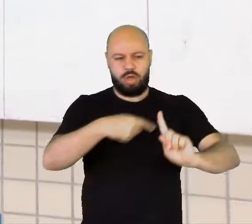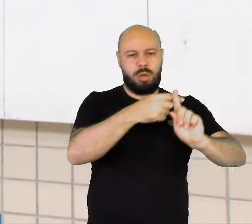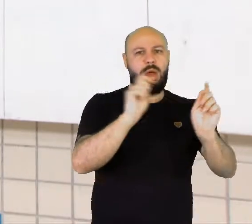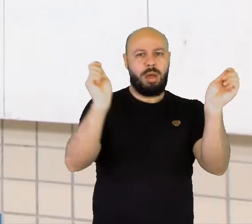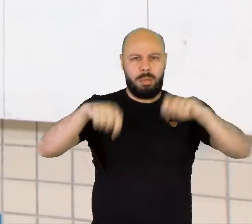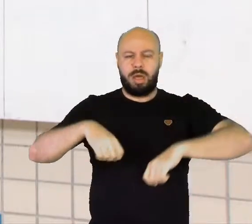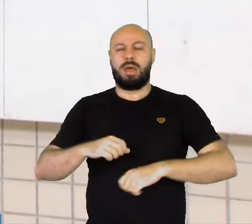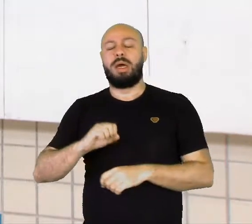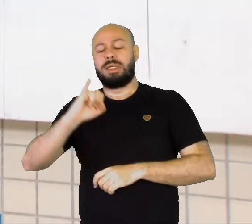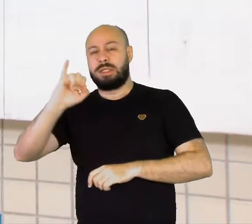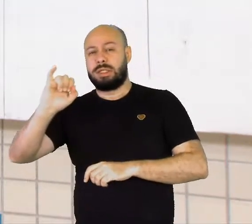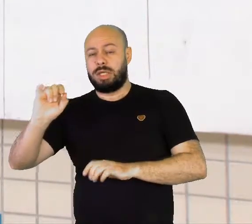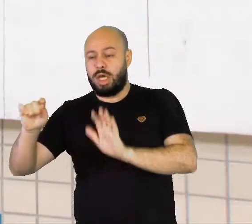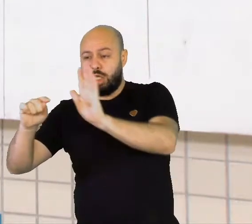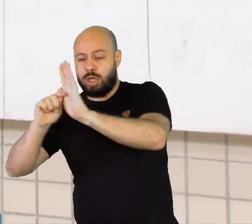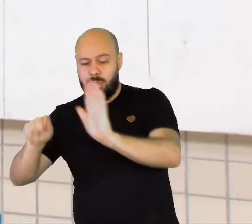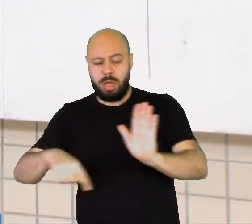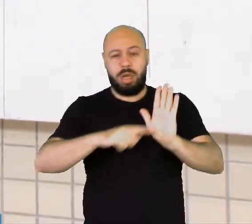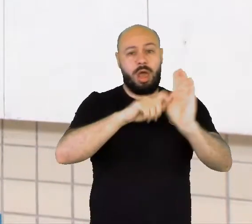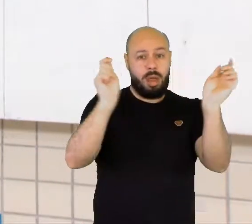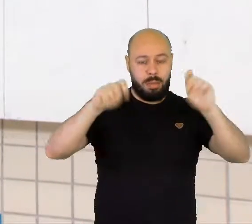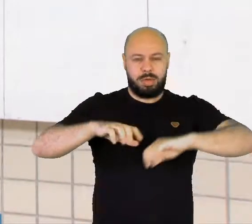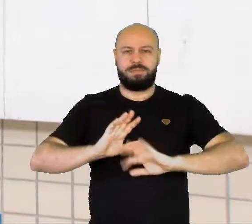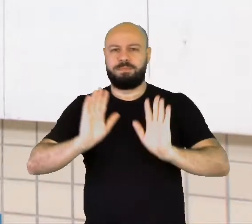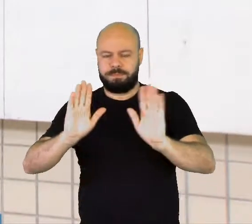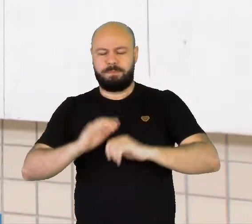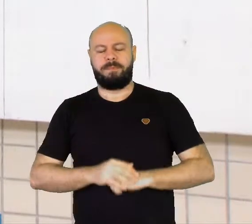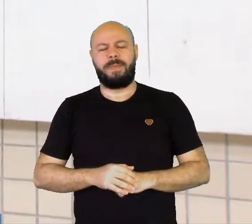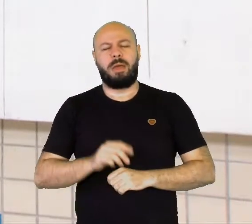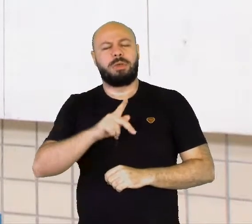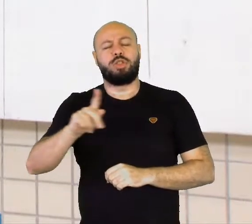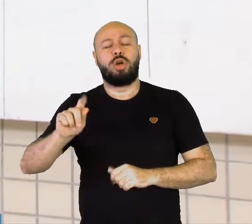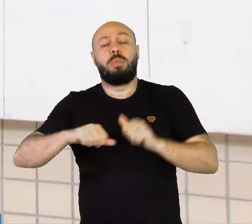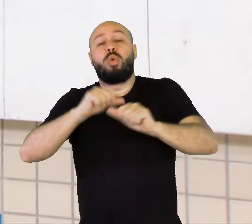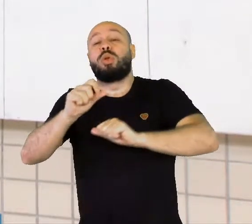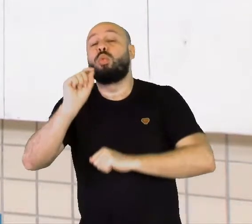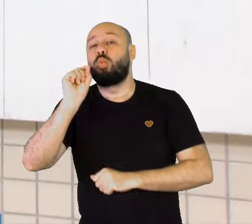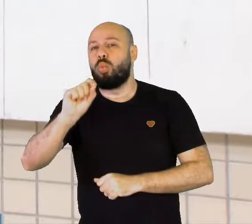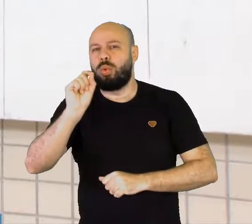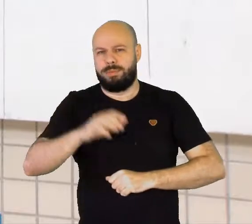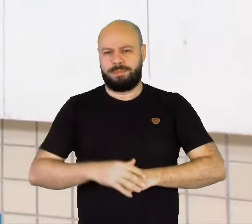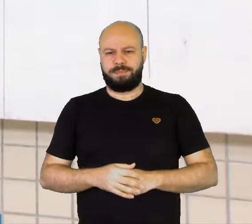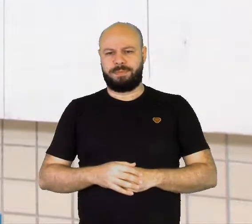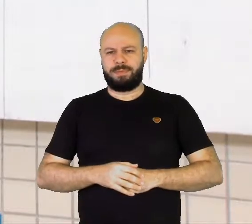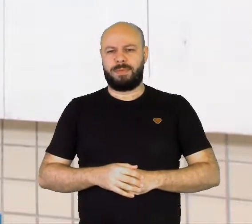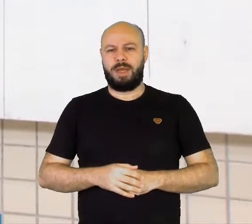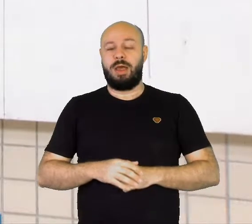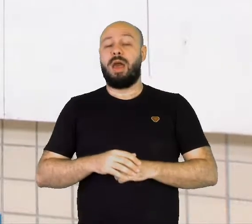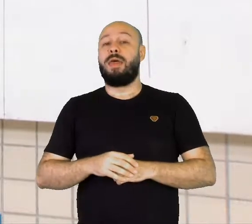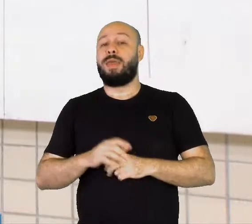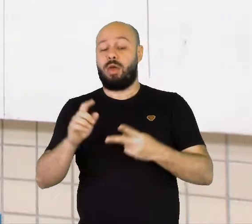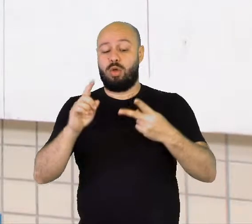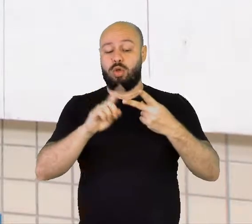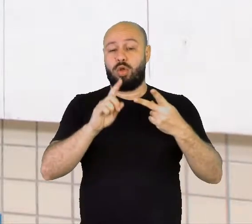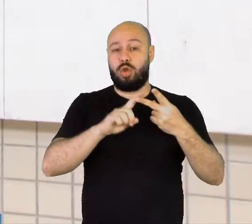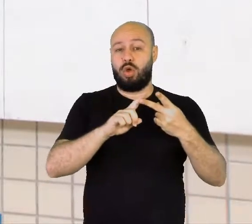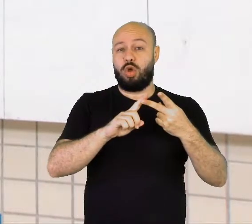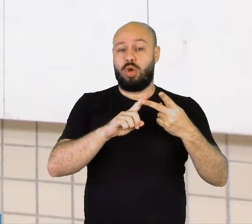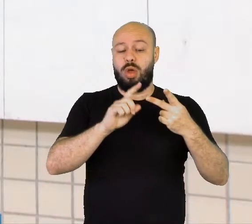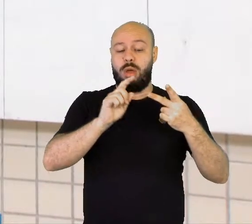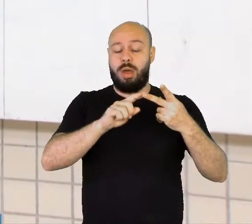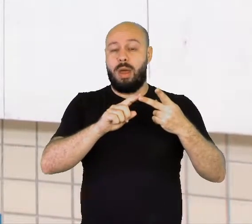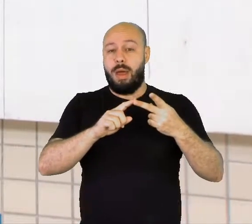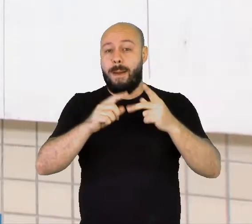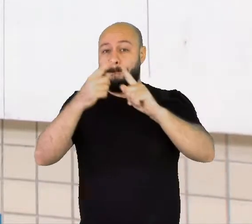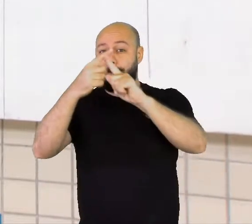princípio aditivo da igualdade. O que vai mudar aqui agora, pessoal? Vai mudar na questão do princípio multiplicativo